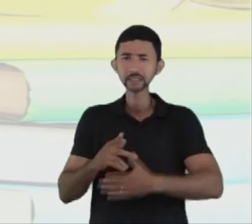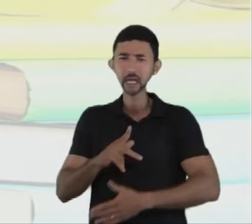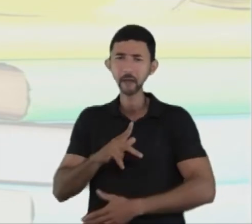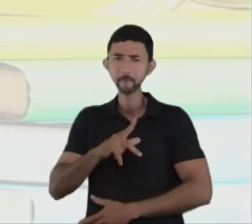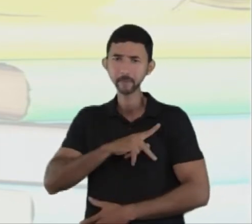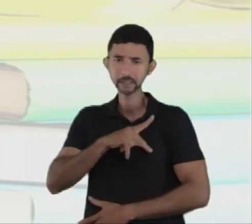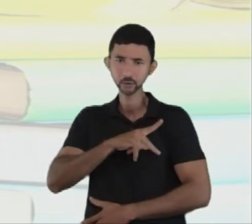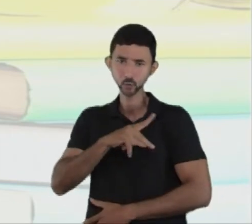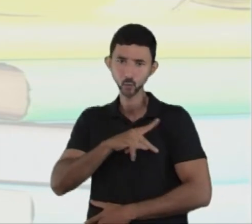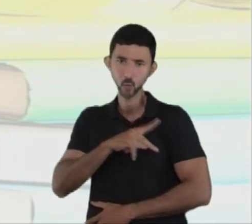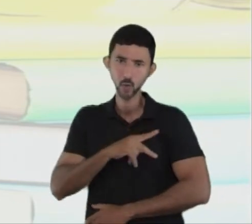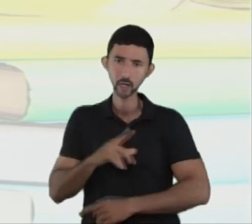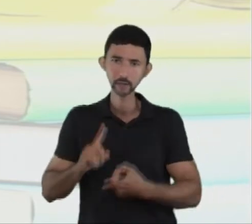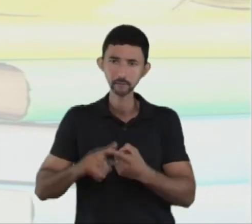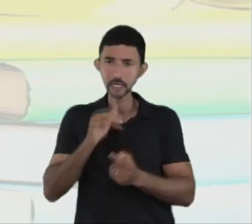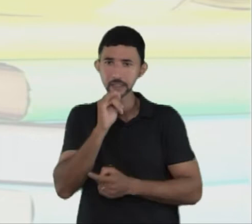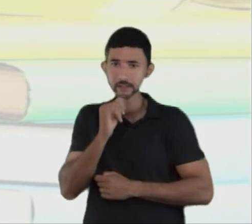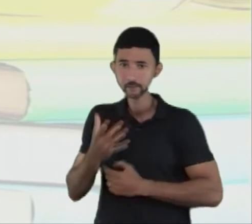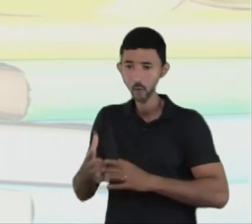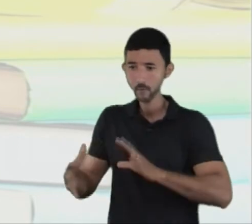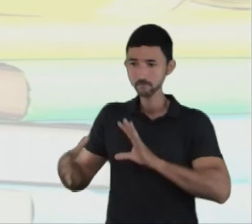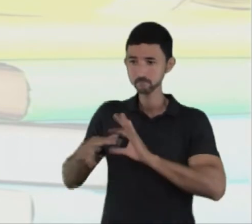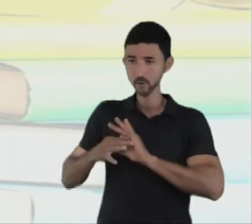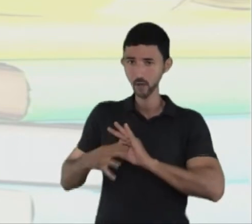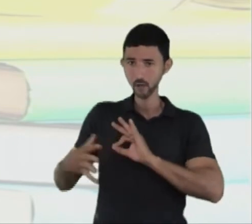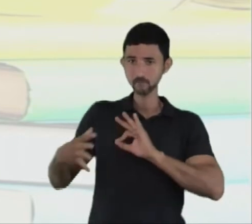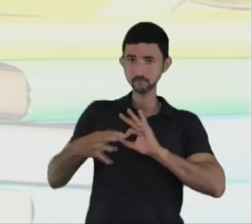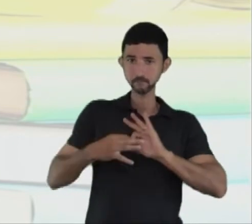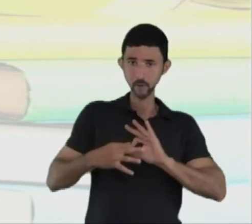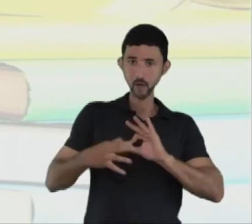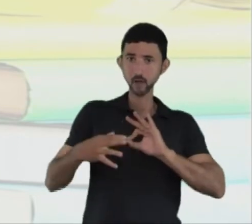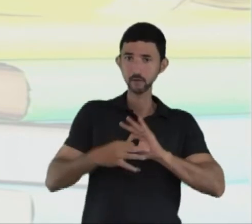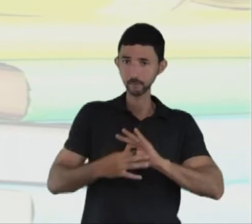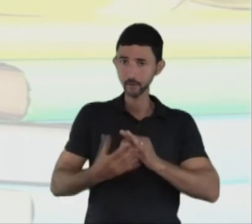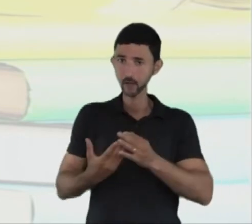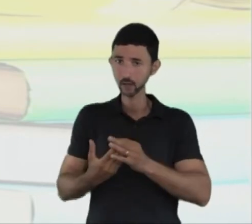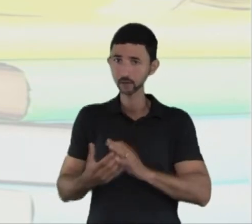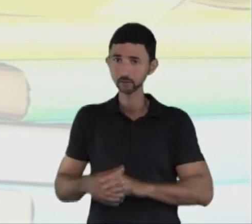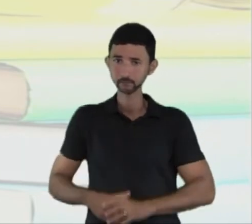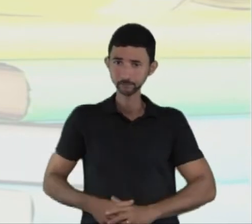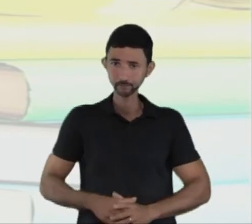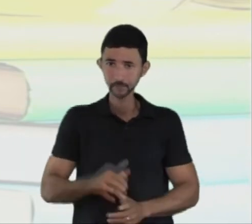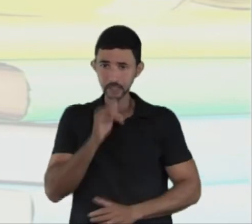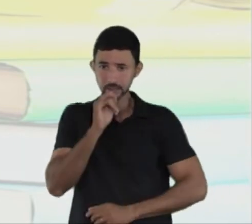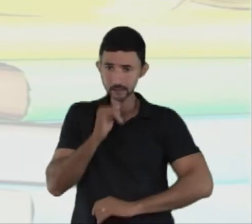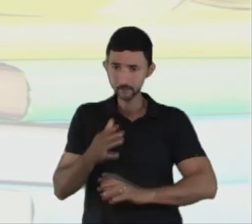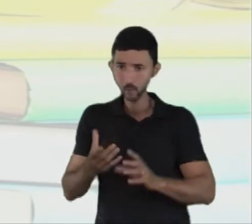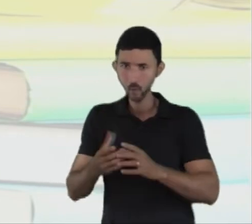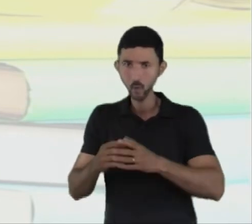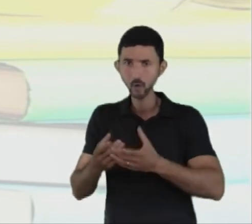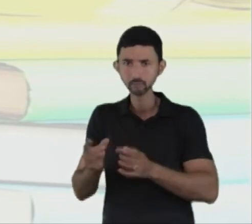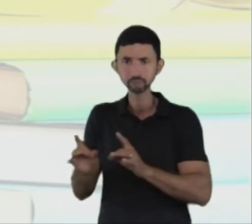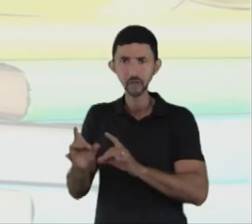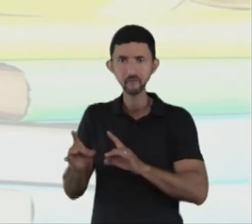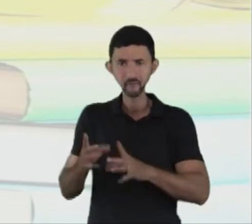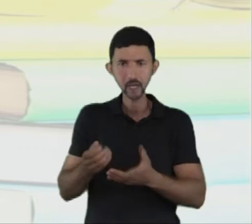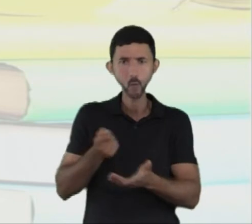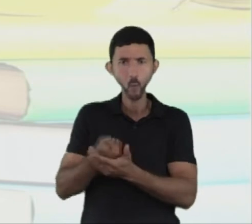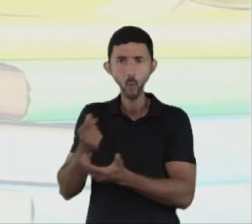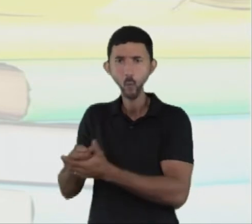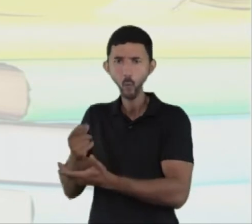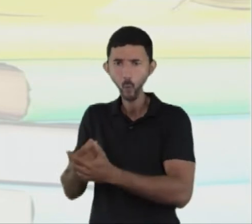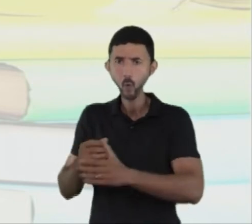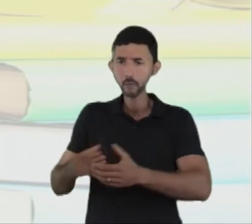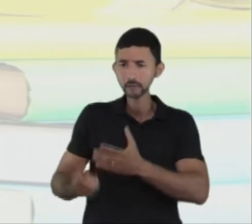Algumas empresas privadas, desde que atrelada a algumas, já que a China ela é um mercado muito grande de consumidor e